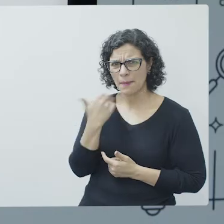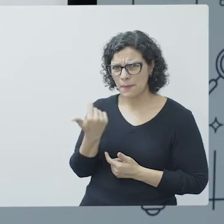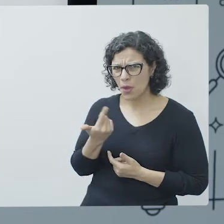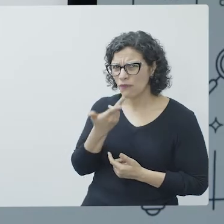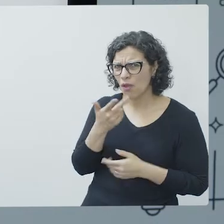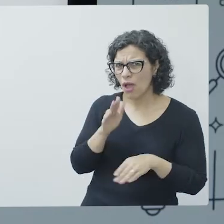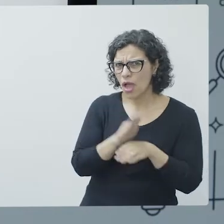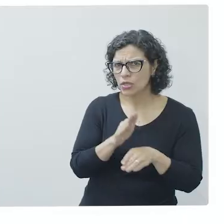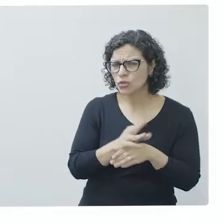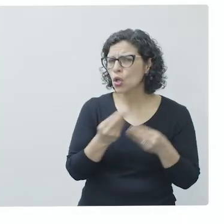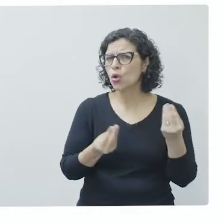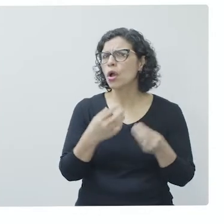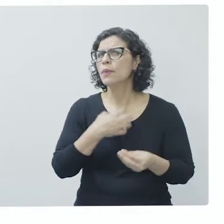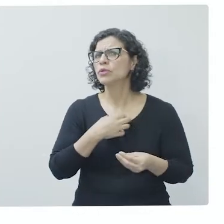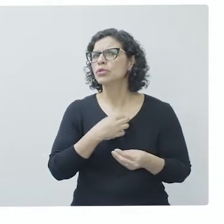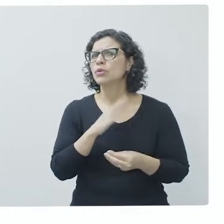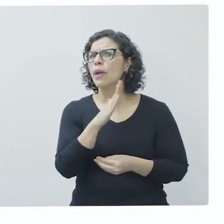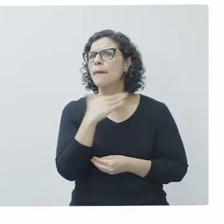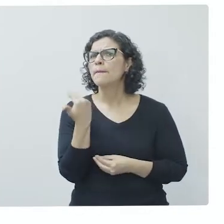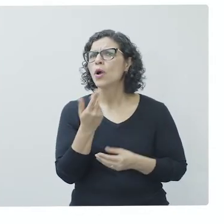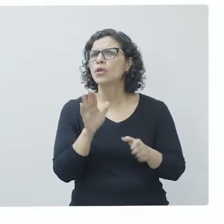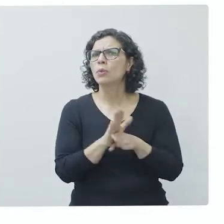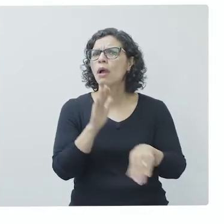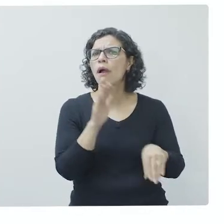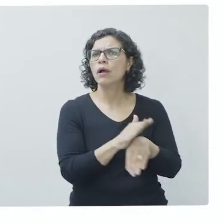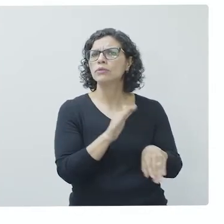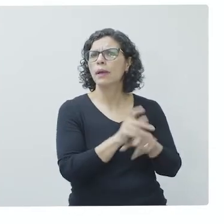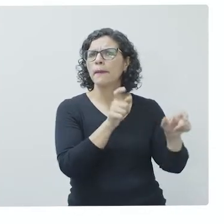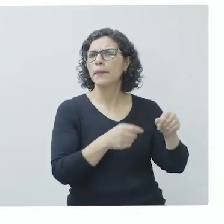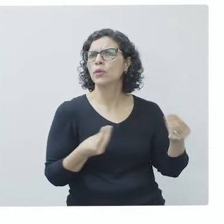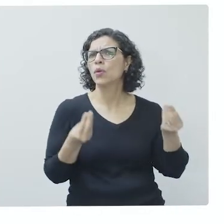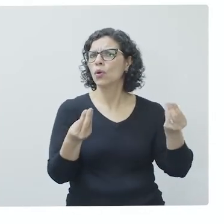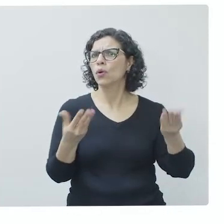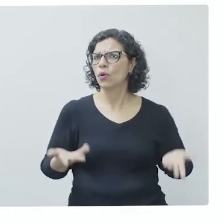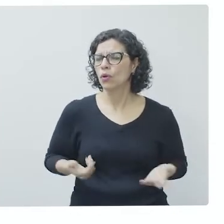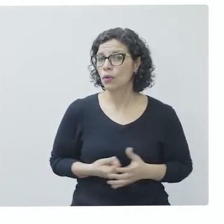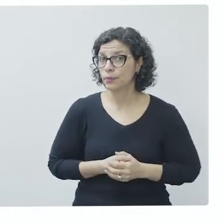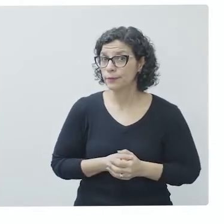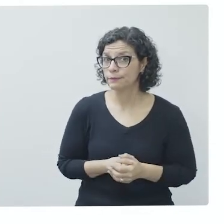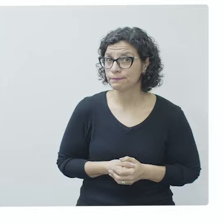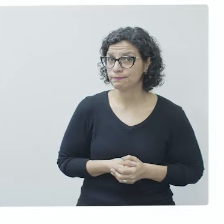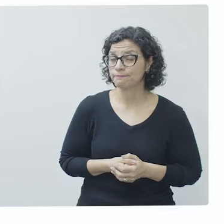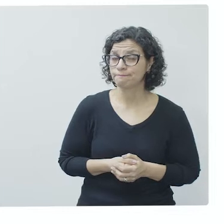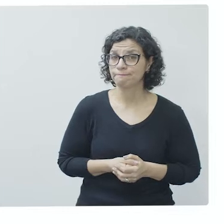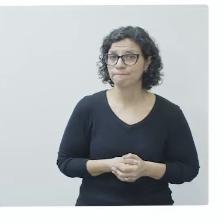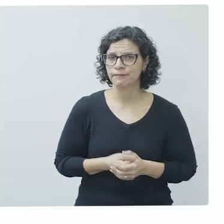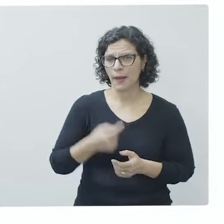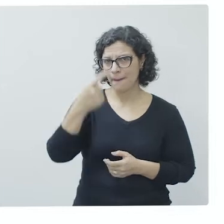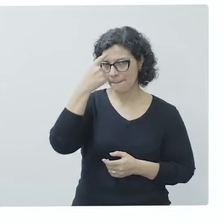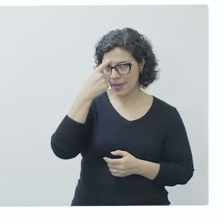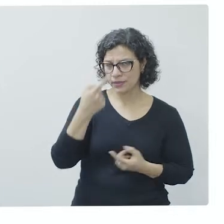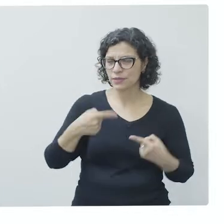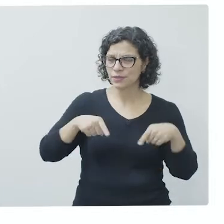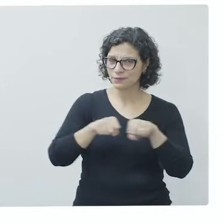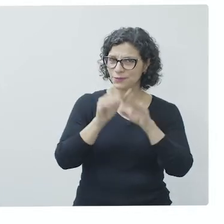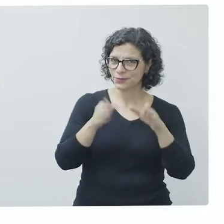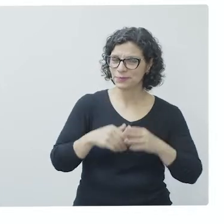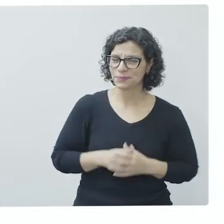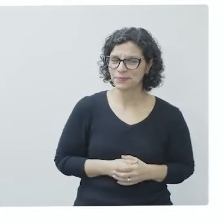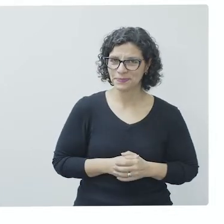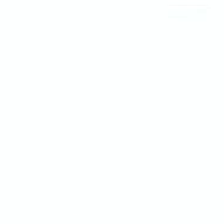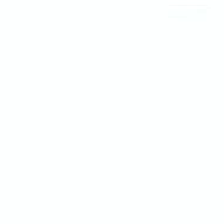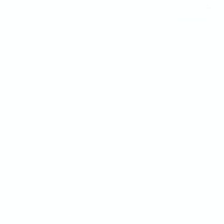isso eu te pergunto, de que maneira a morte poderia retribuir o compadre? Olha só, pensem bem e eu já